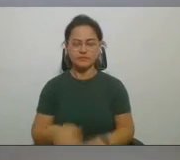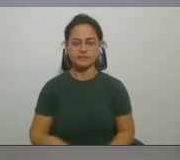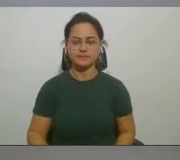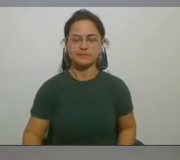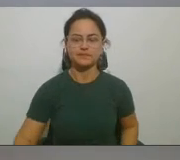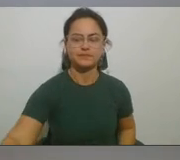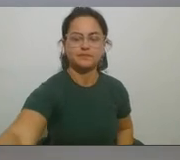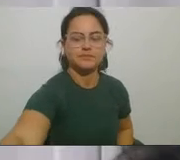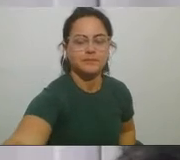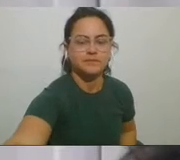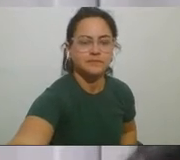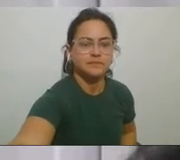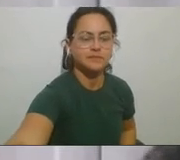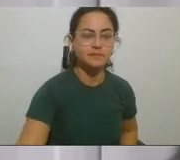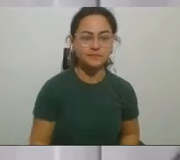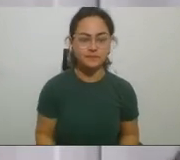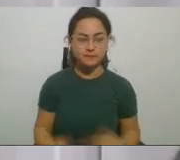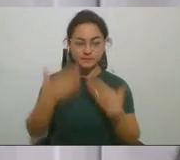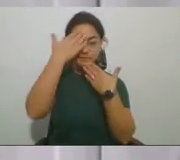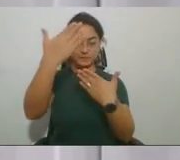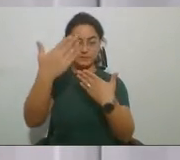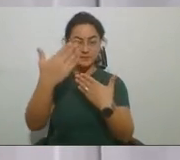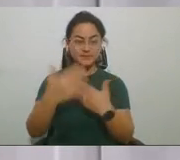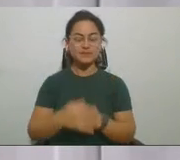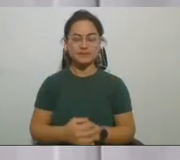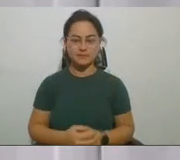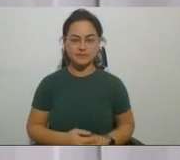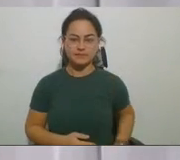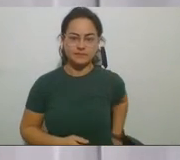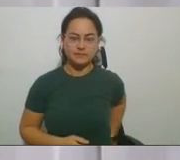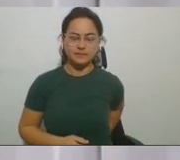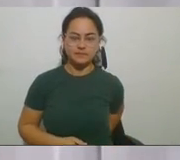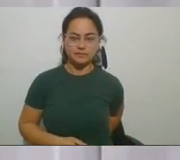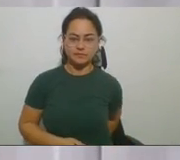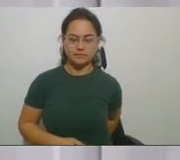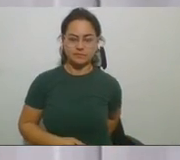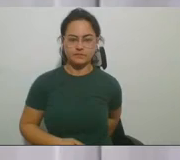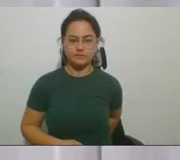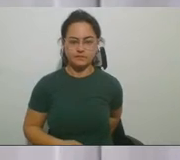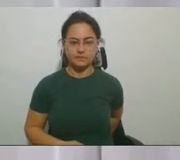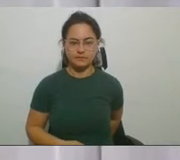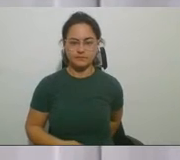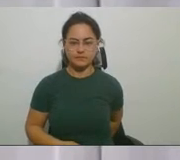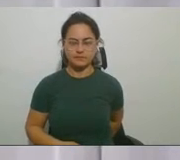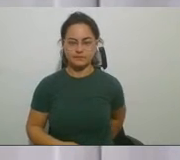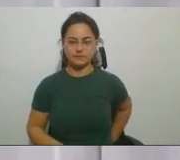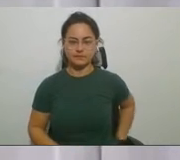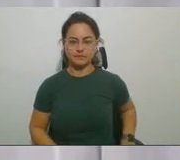Bueno, muchas gracias. A la